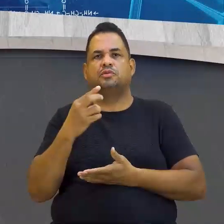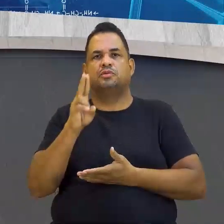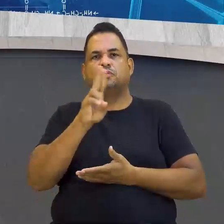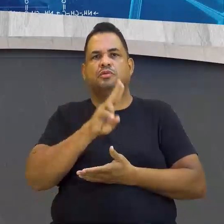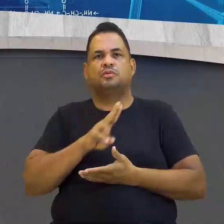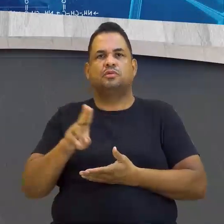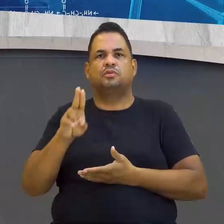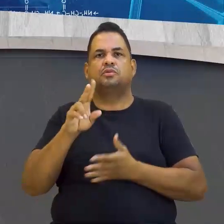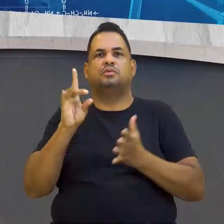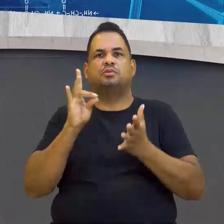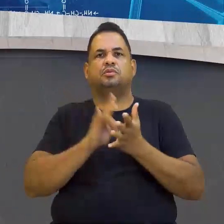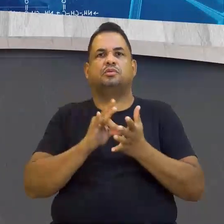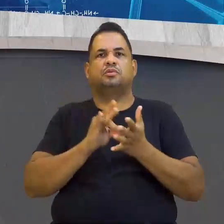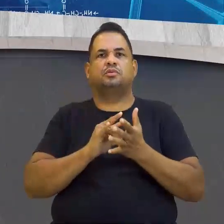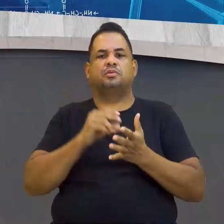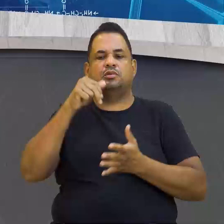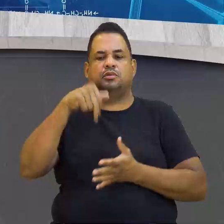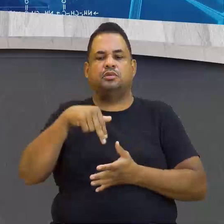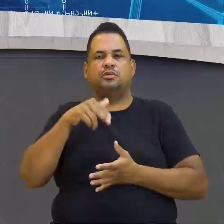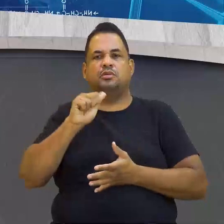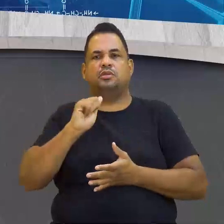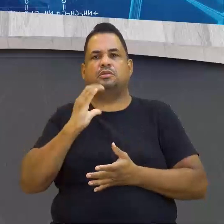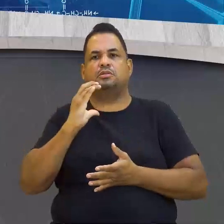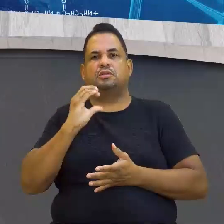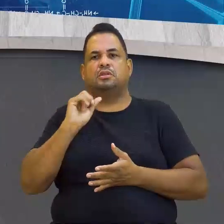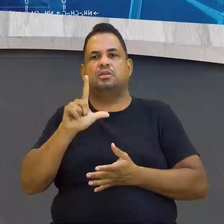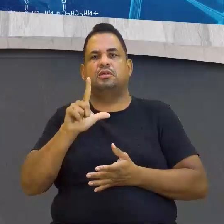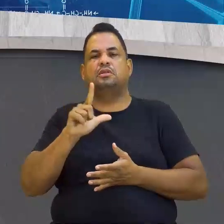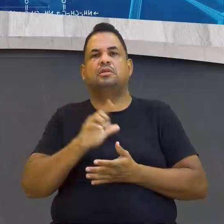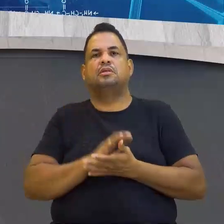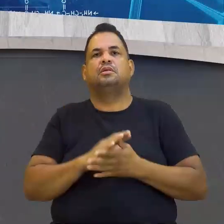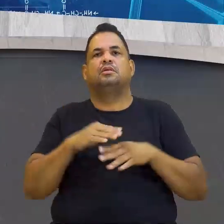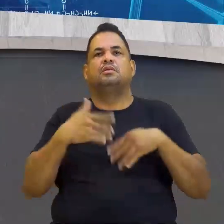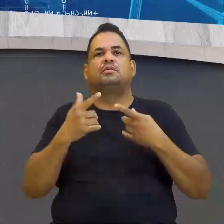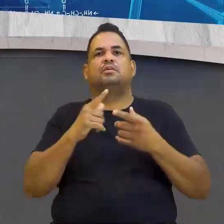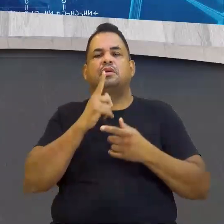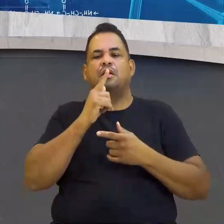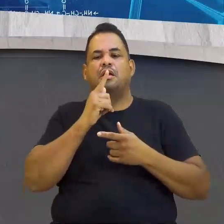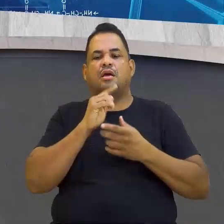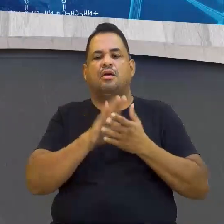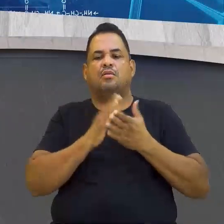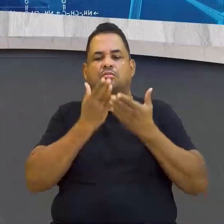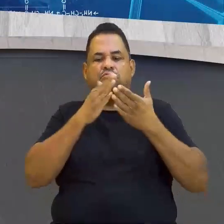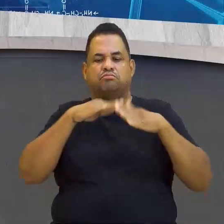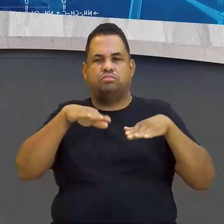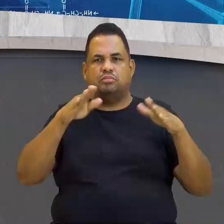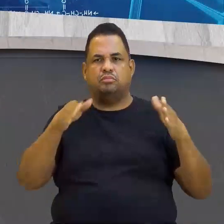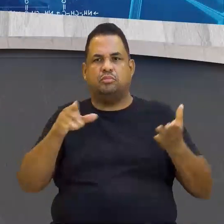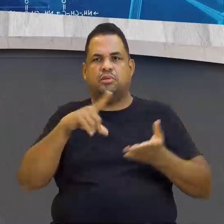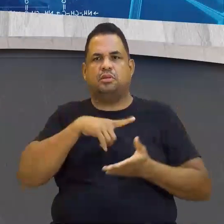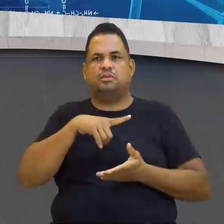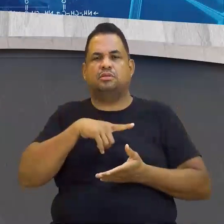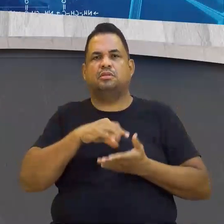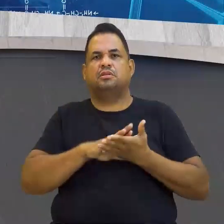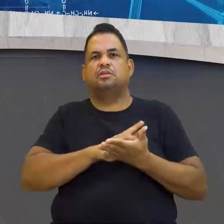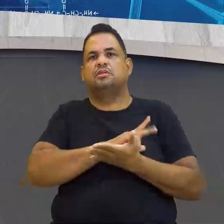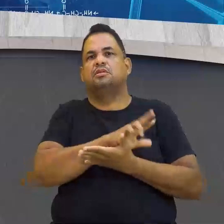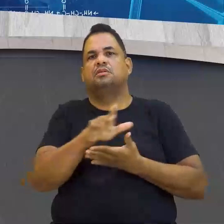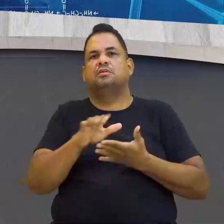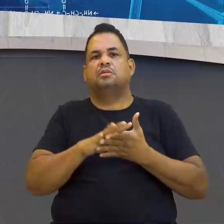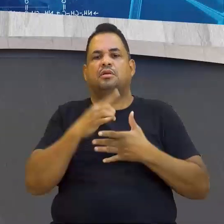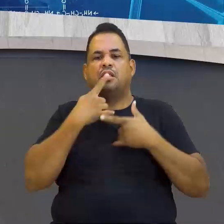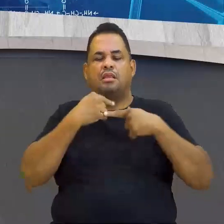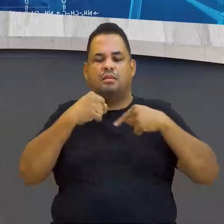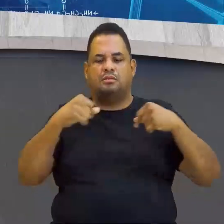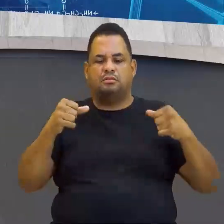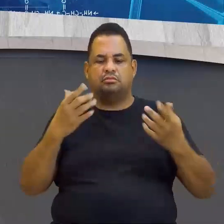de fato o cloreto de sódio. Mas ali na água do mar nós temos uma diversidade bem grande de sais que